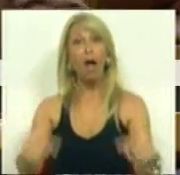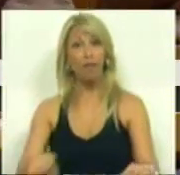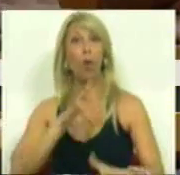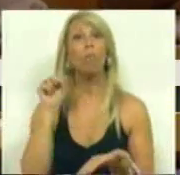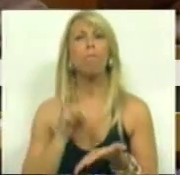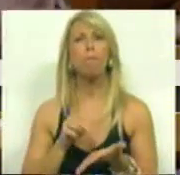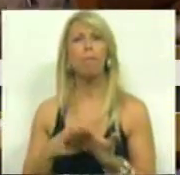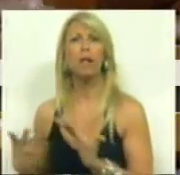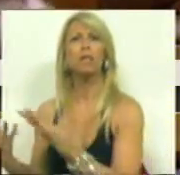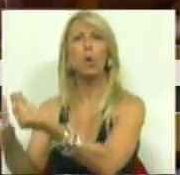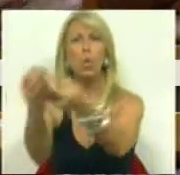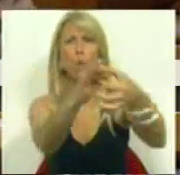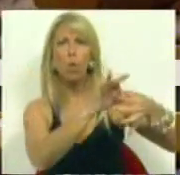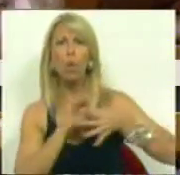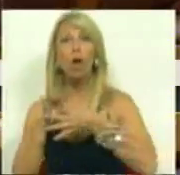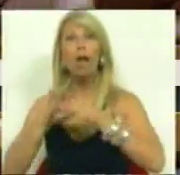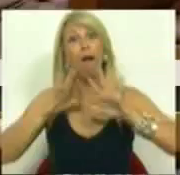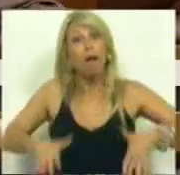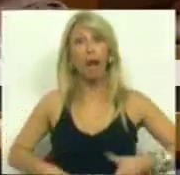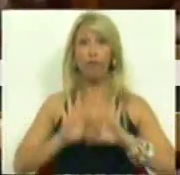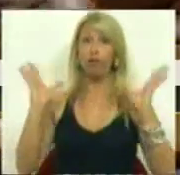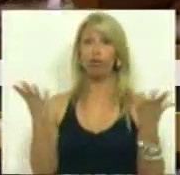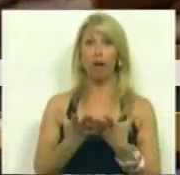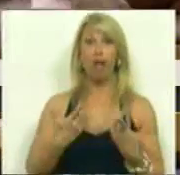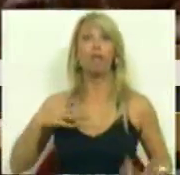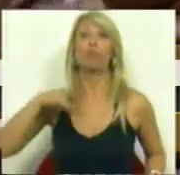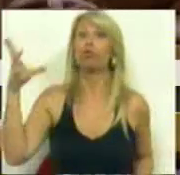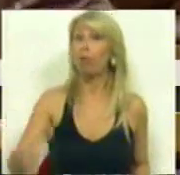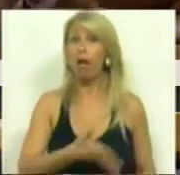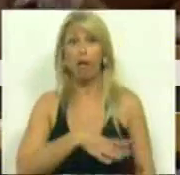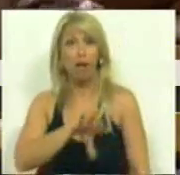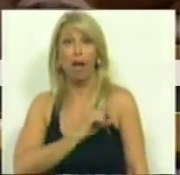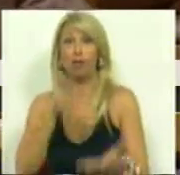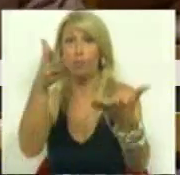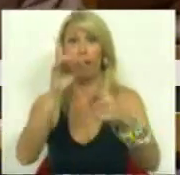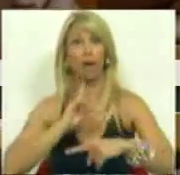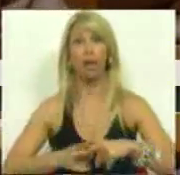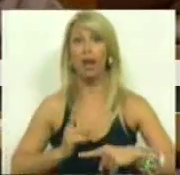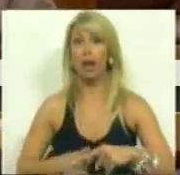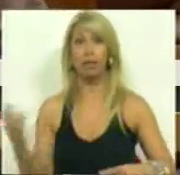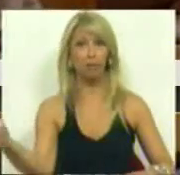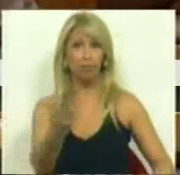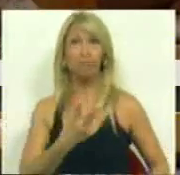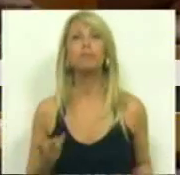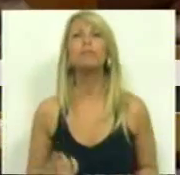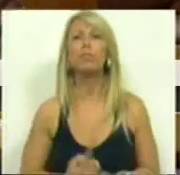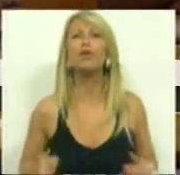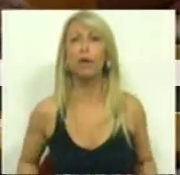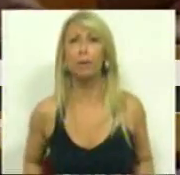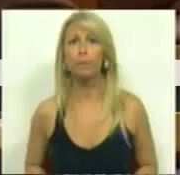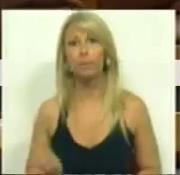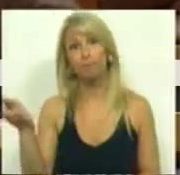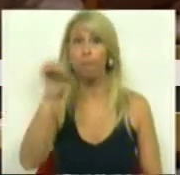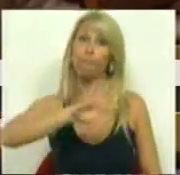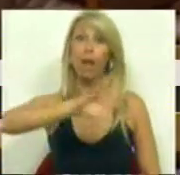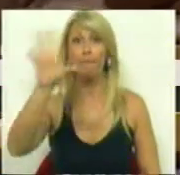um entrelaçamento de uma greve geral em Portugal, de uma greve geral em Espanha, de uma greve geral na Grécia. Porquê? Porque esses países se